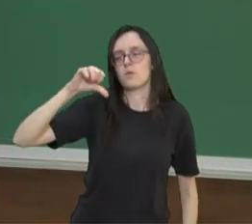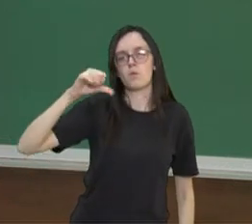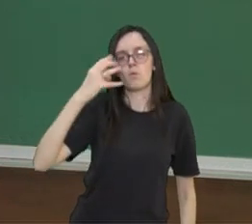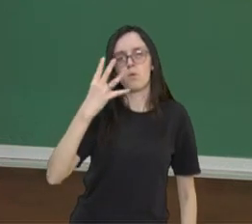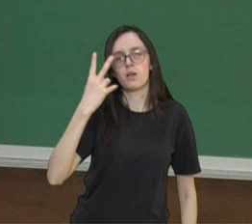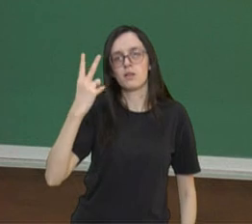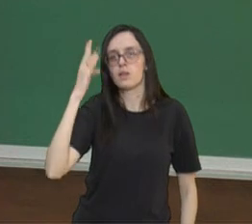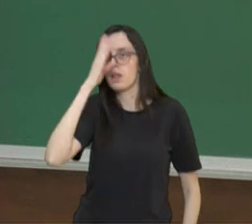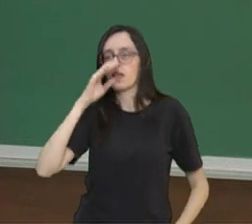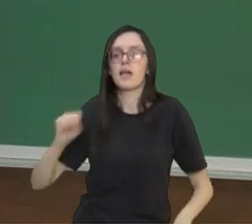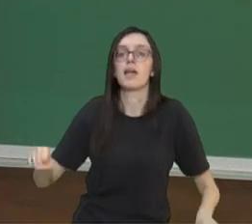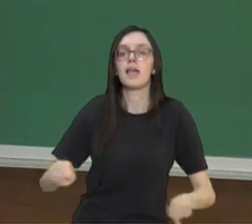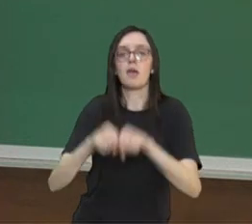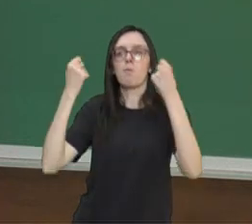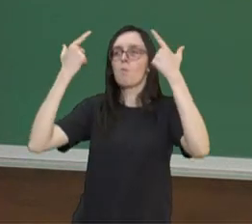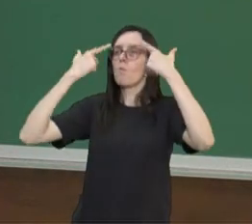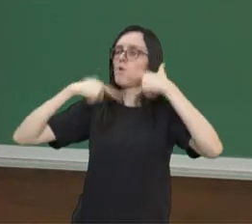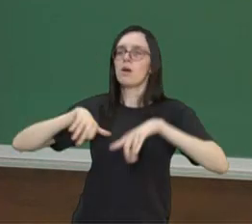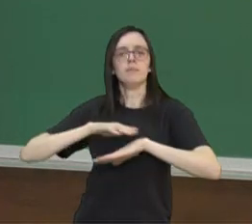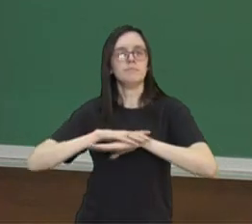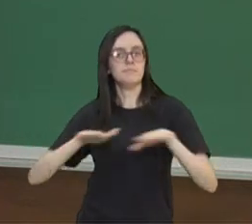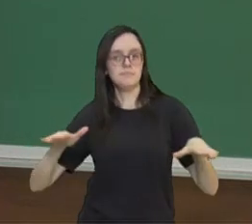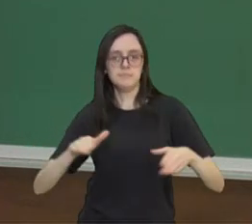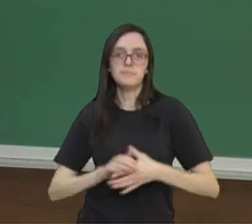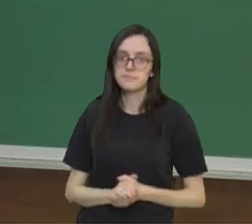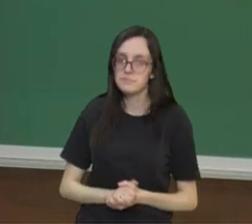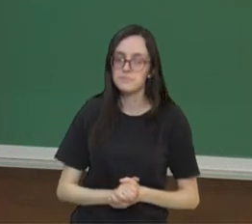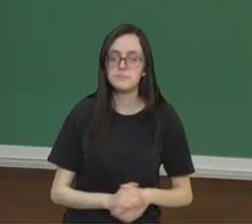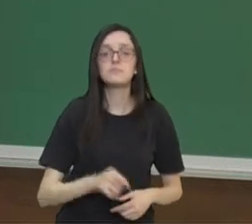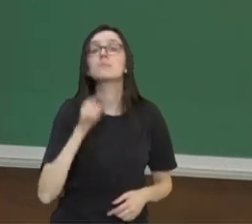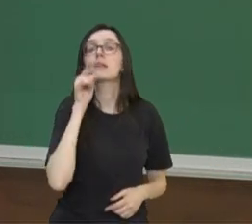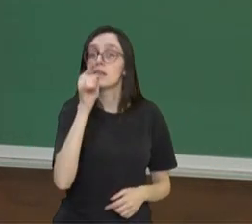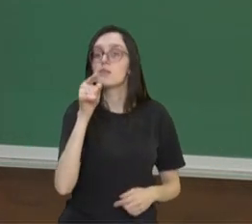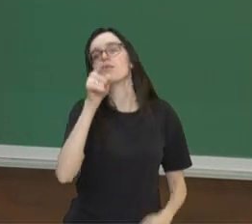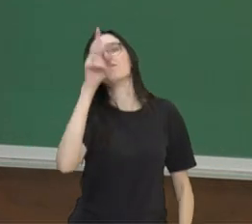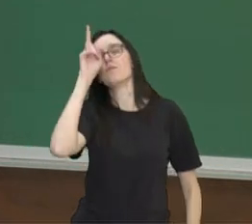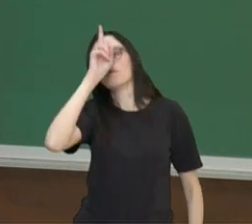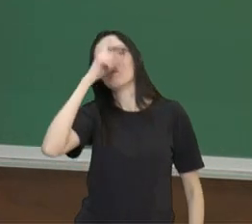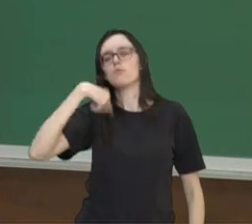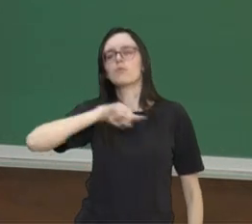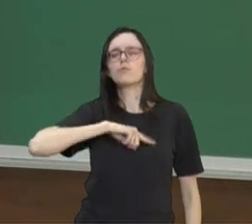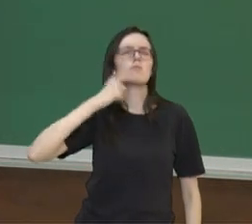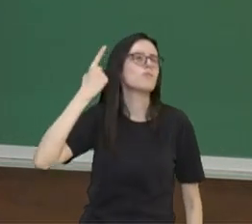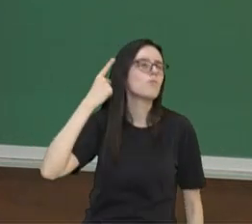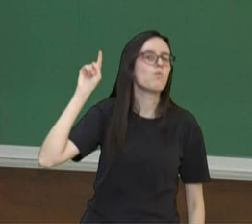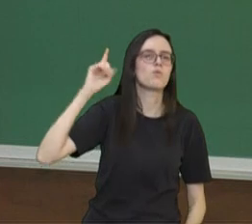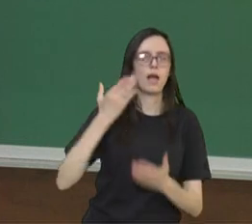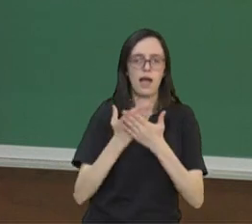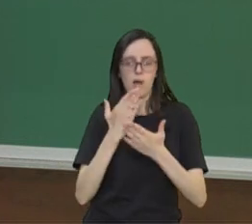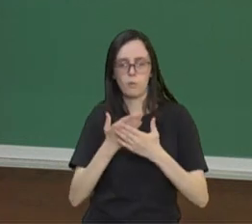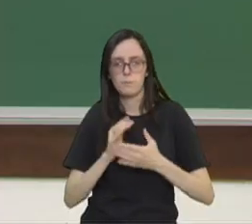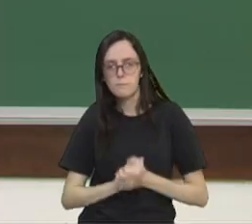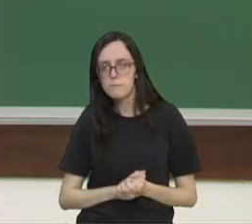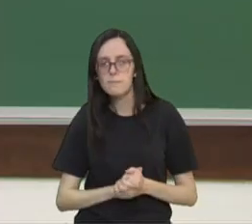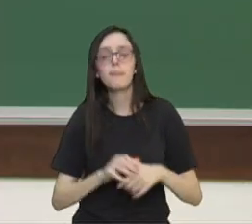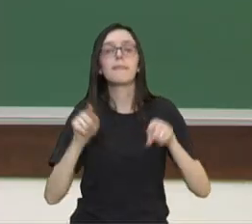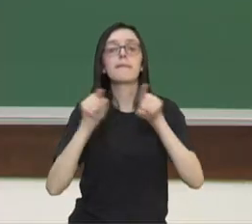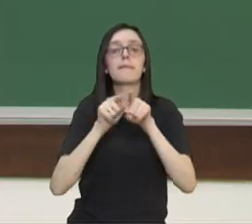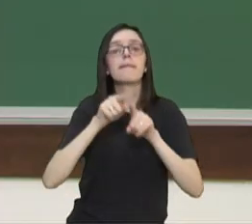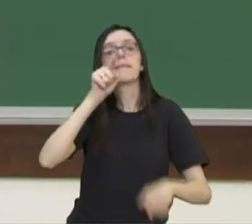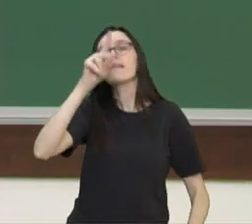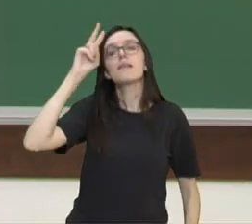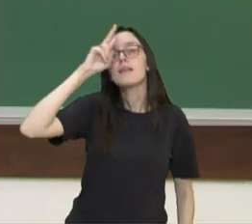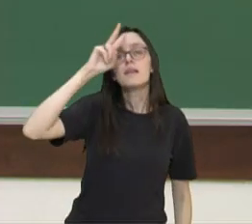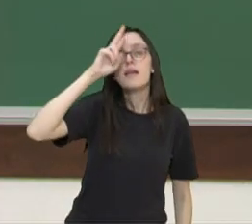Brasil quebrou a neutralidade da Segunda Guerra Mundial. Isso você lembra da nossa última aula. Além disso,